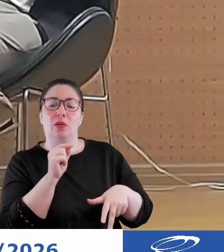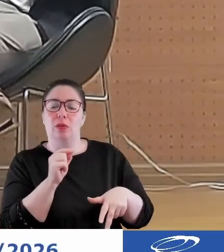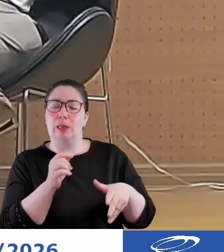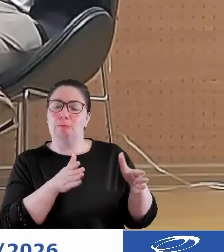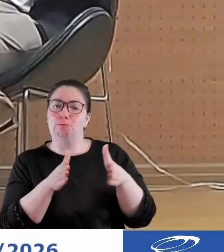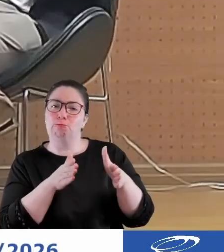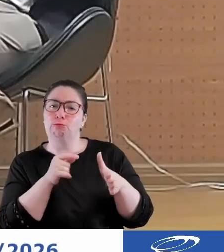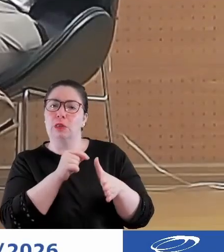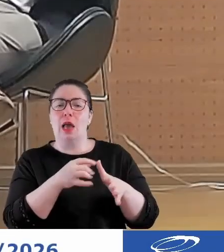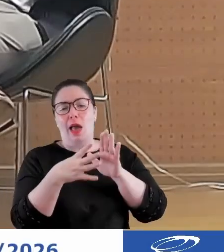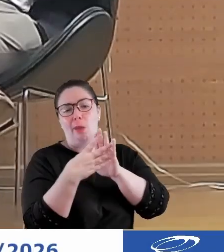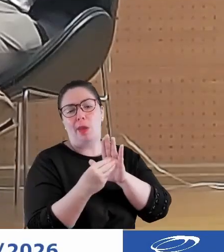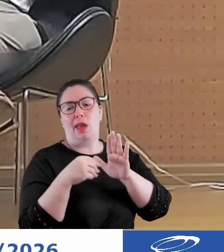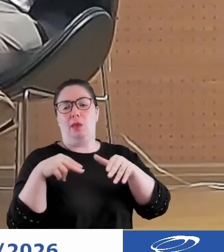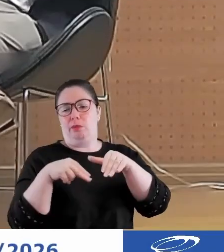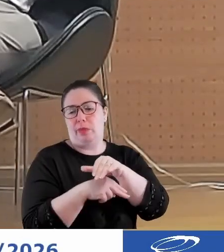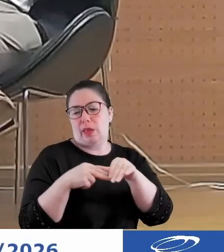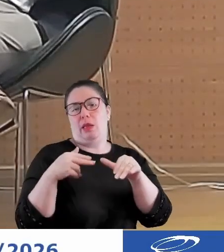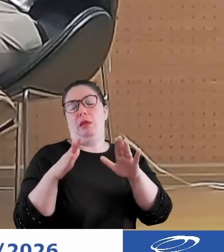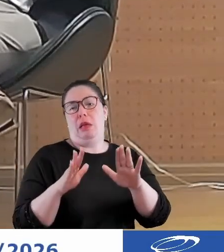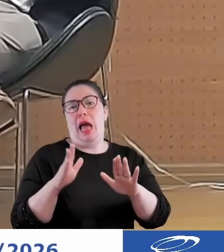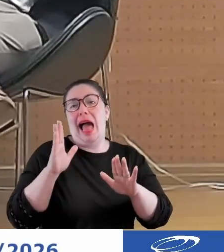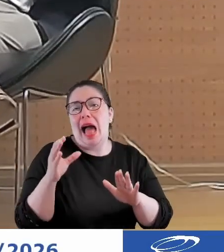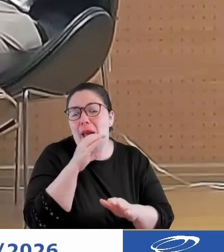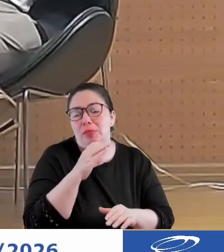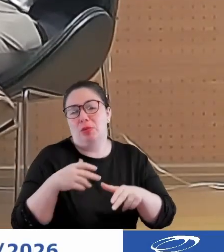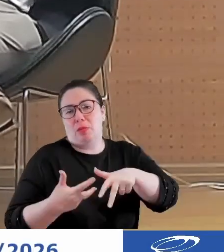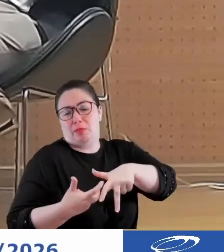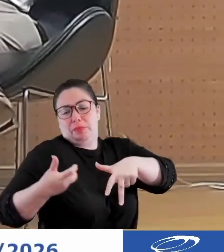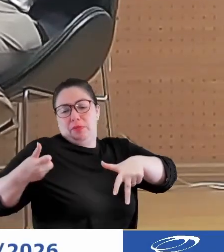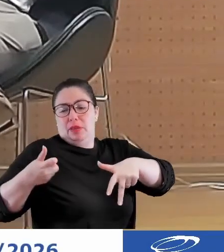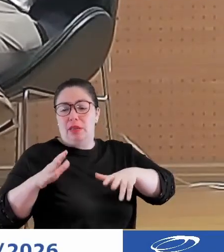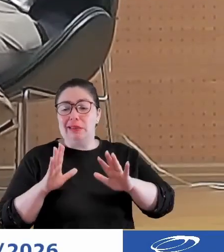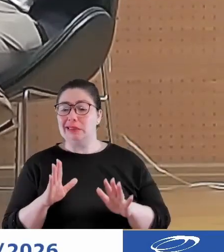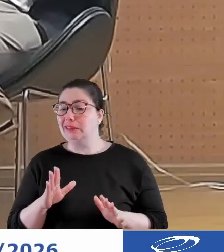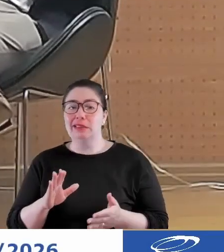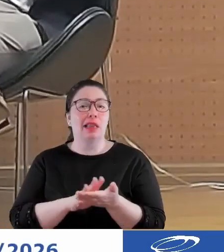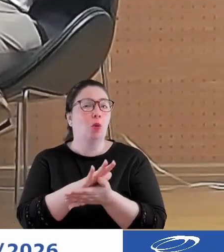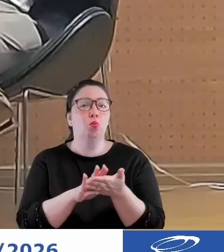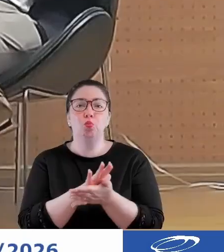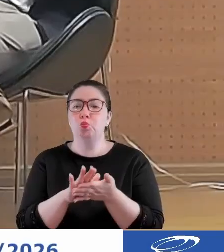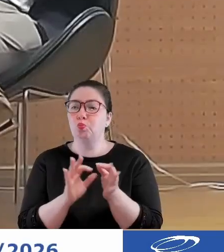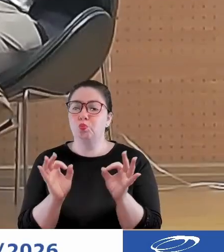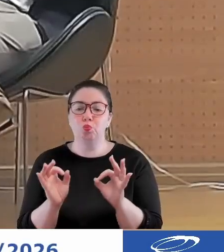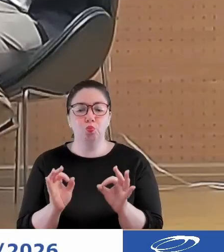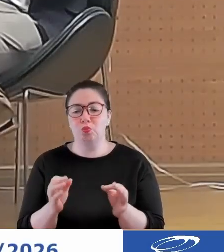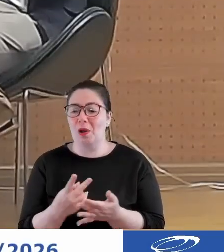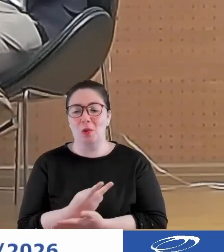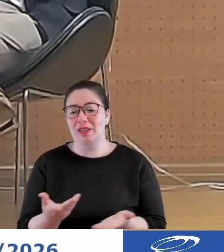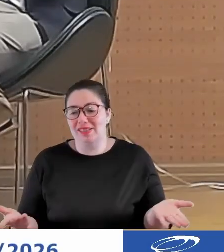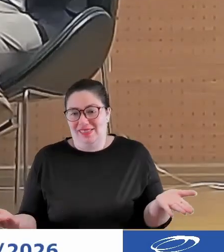imagem, a suspeita diagnóstica, fazer a biópsia, virtualmente não teria nenhum caso desse. São todos totalmente evitáveis.